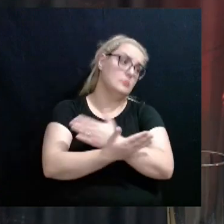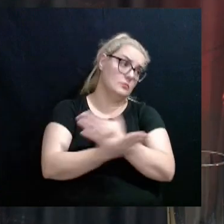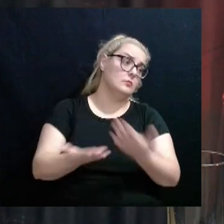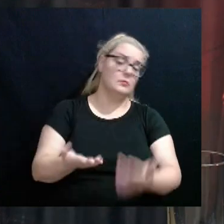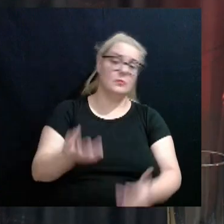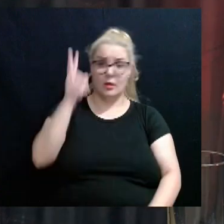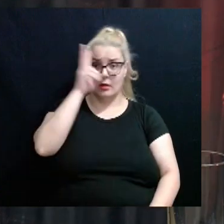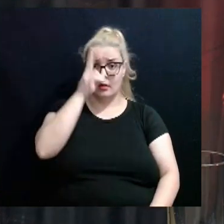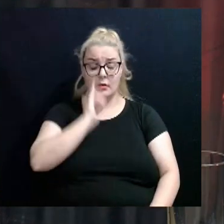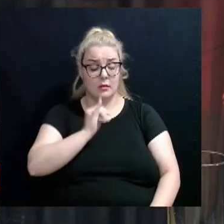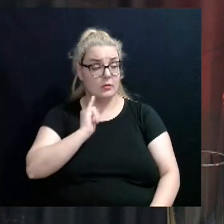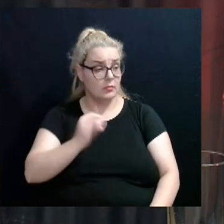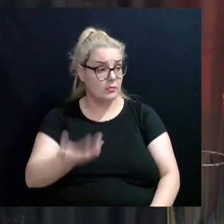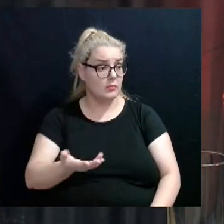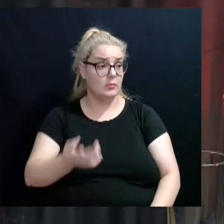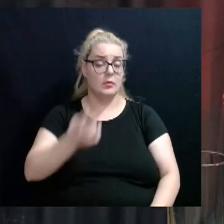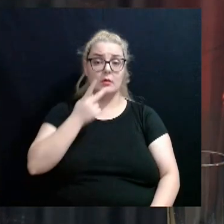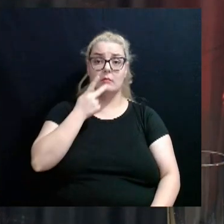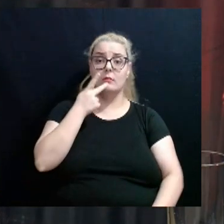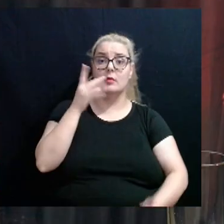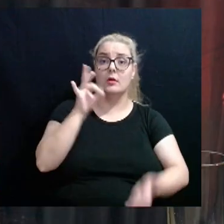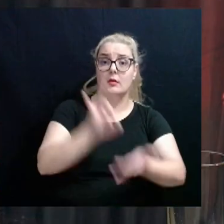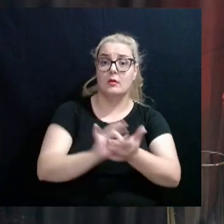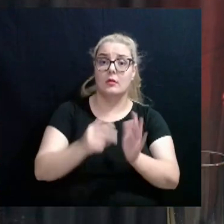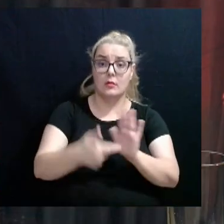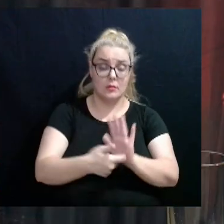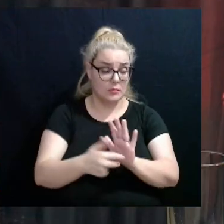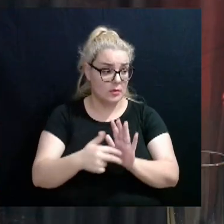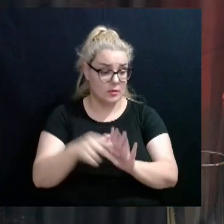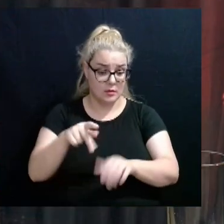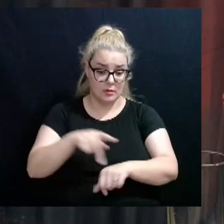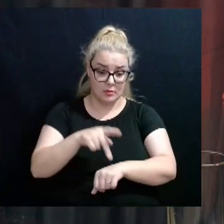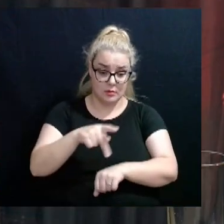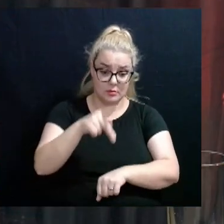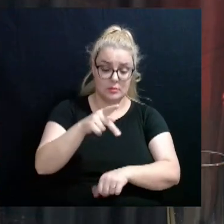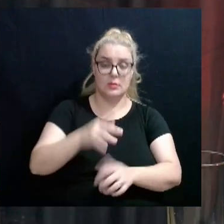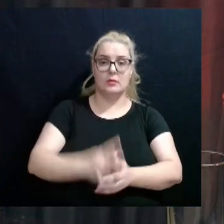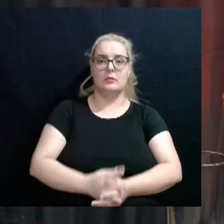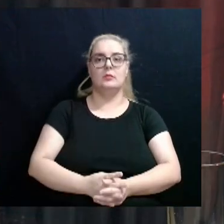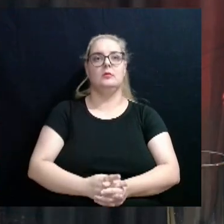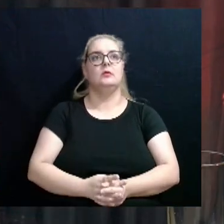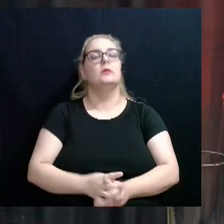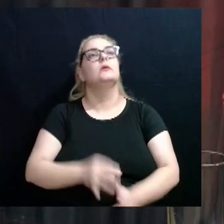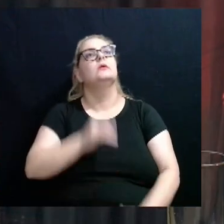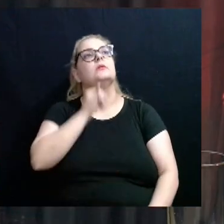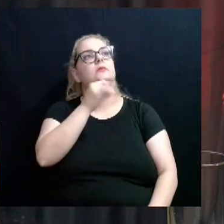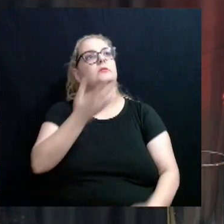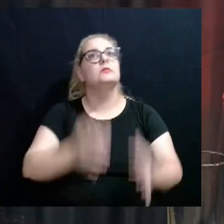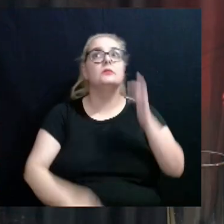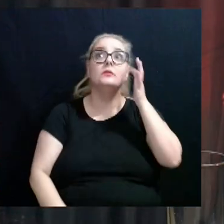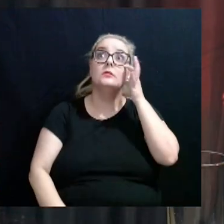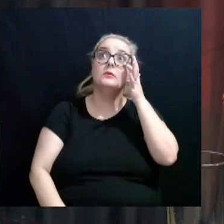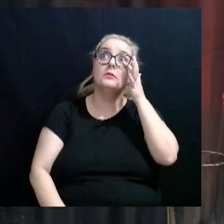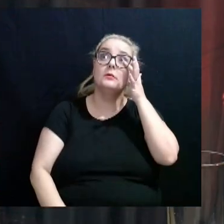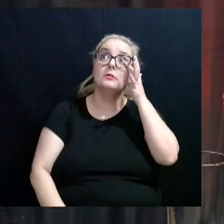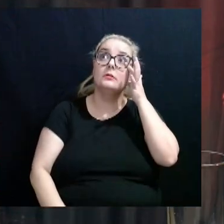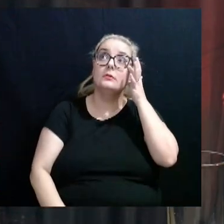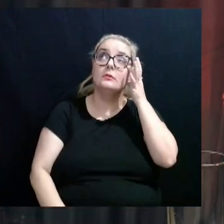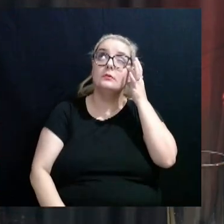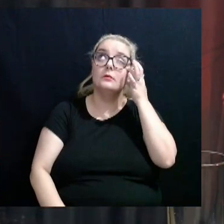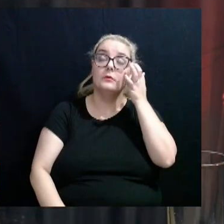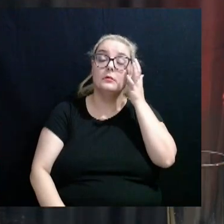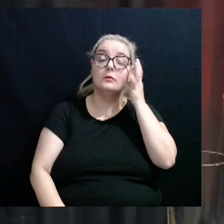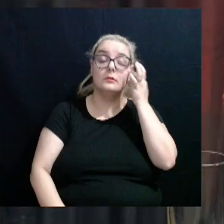história, para falar do real significado da Páscoa. Você falou a respeito, né, que eu usei uma metáfora, fiz uma